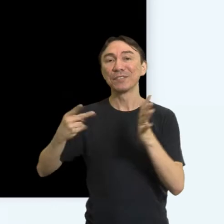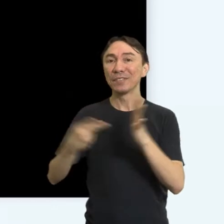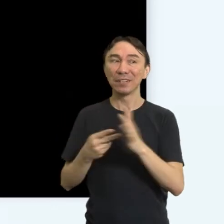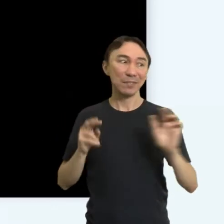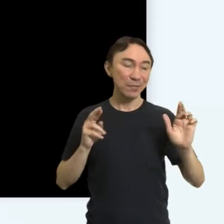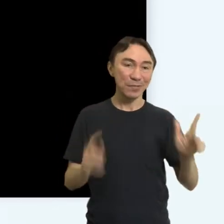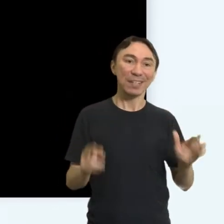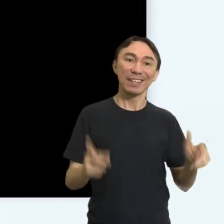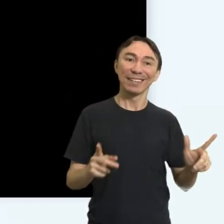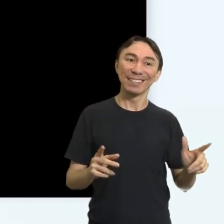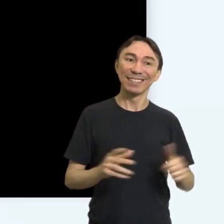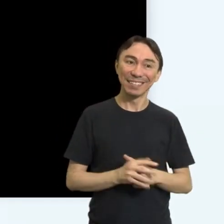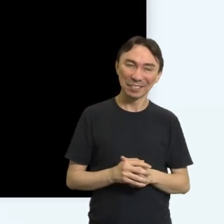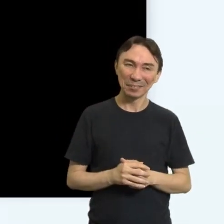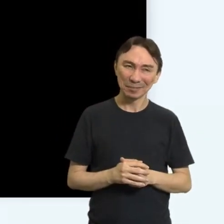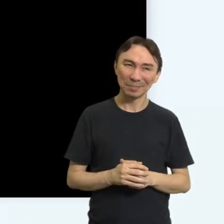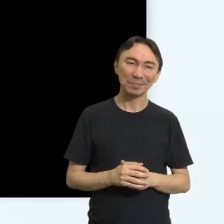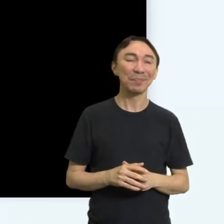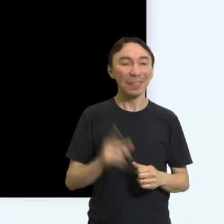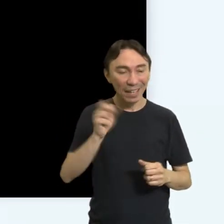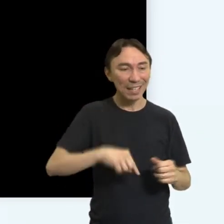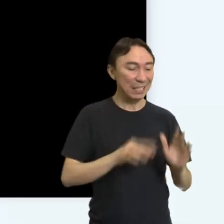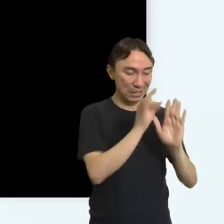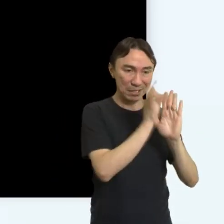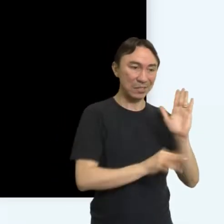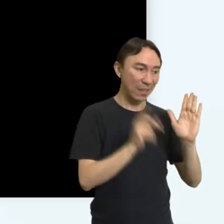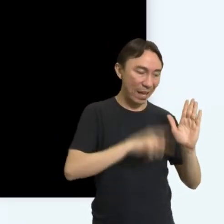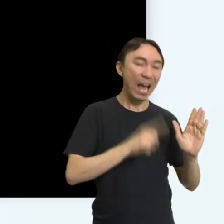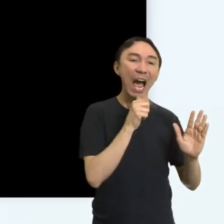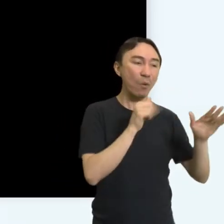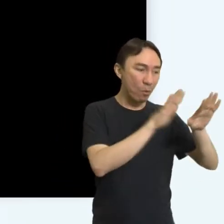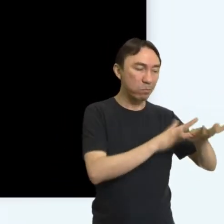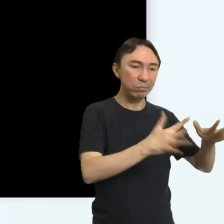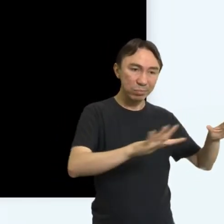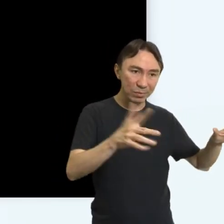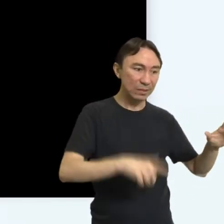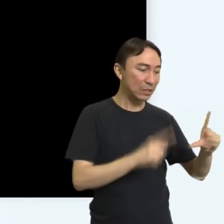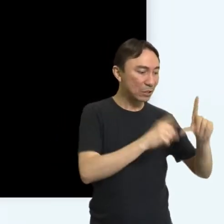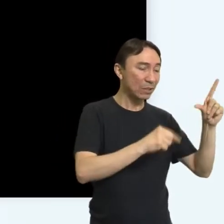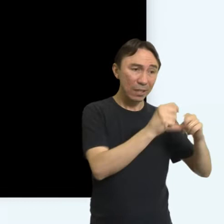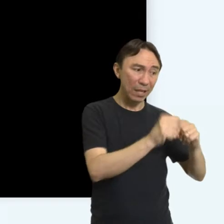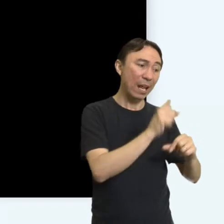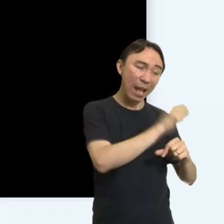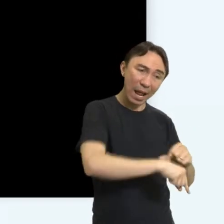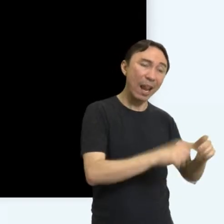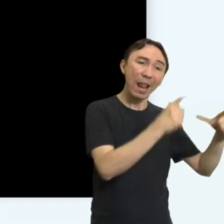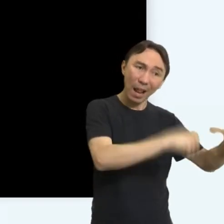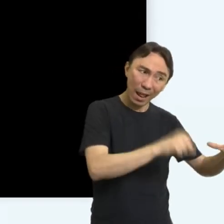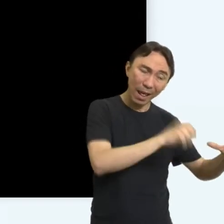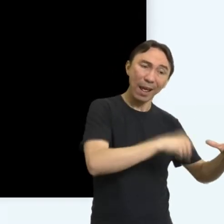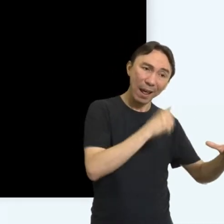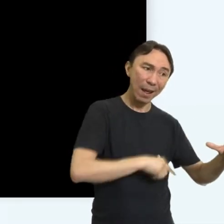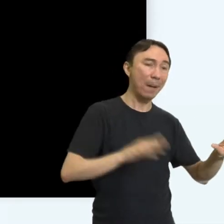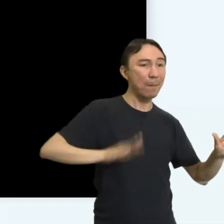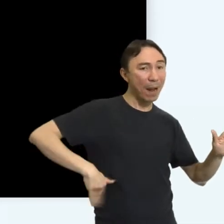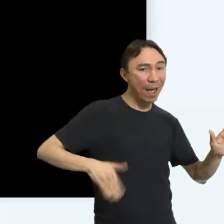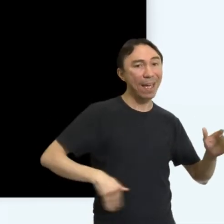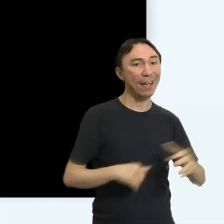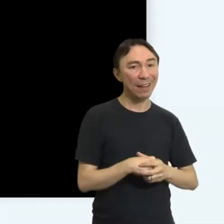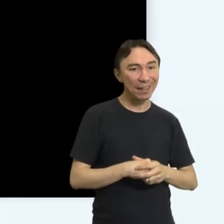Se lemos um texto sobre o mar, a estrela deve estar na praia. Se lemos um texto sobre uma cantora